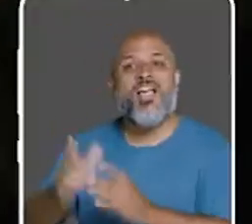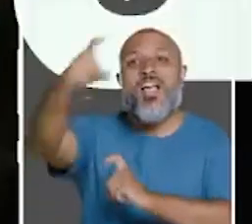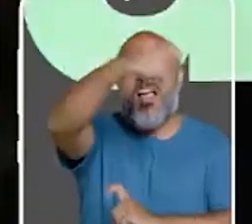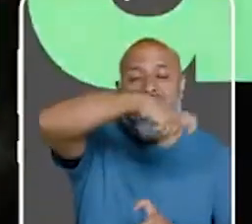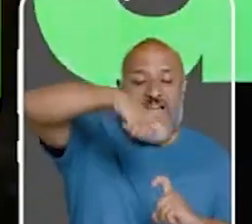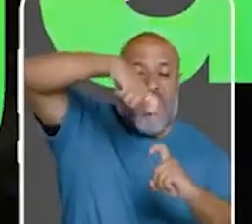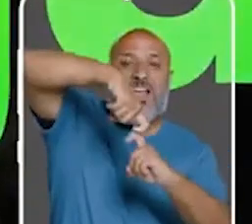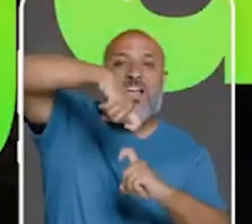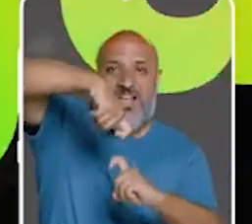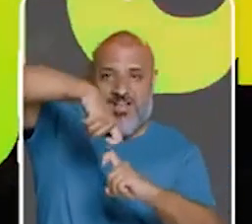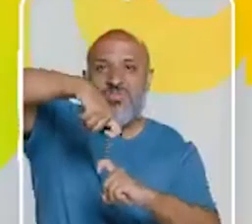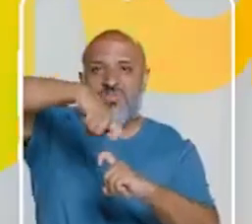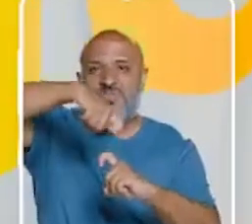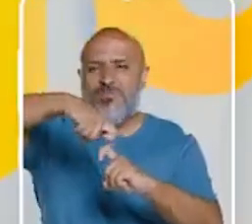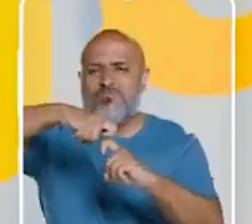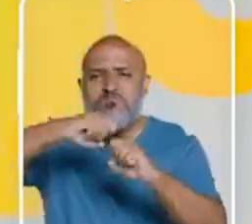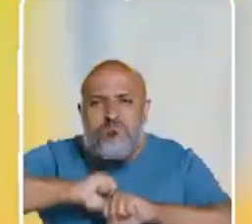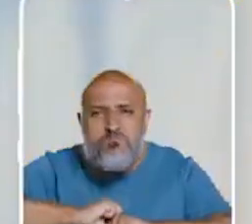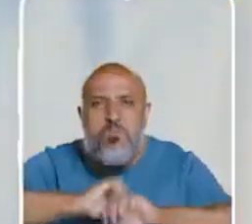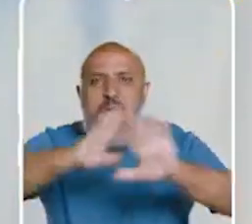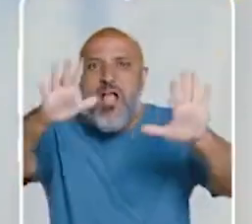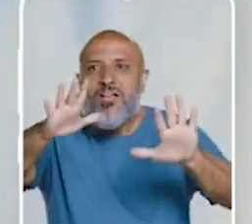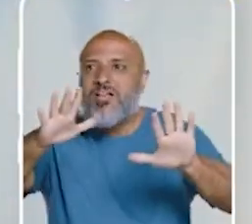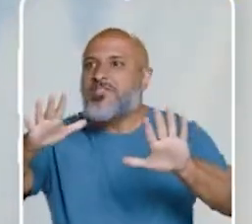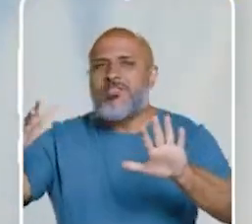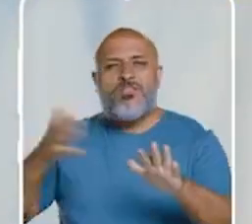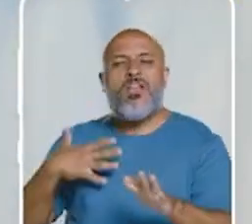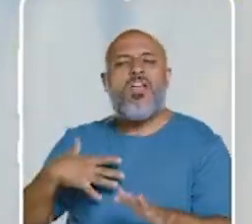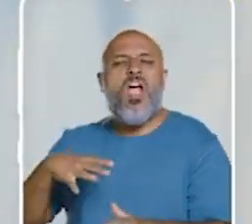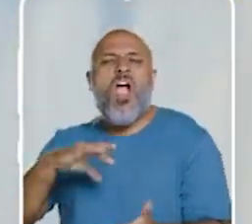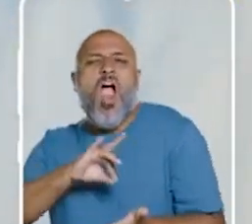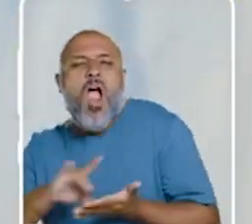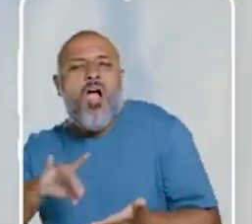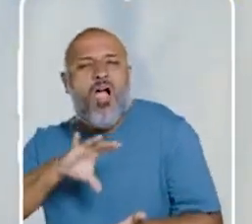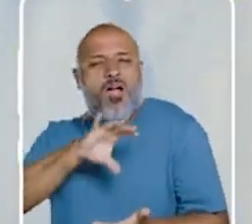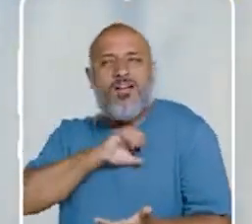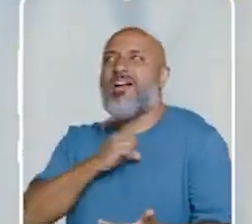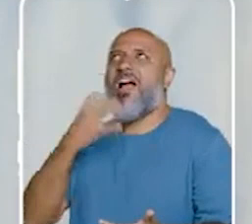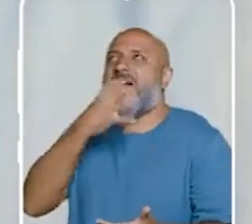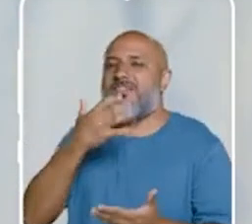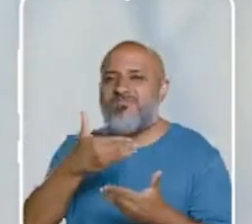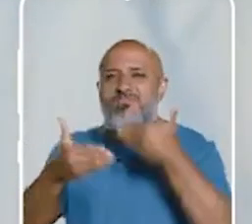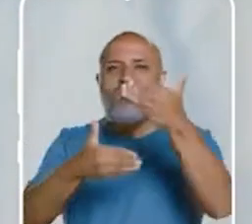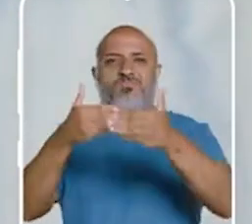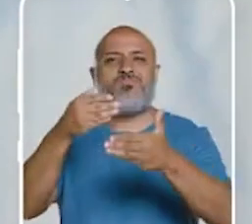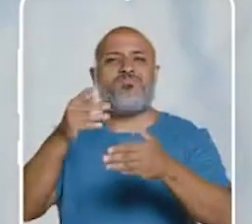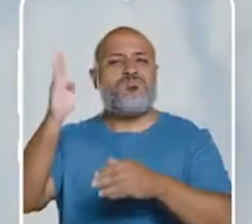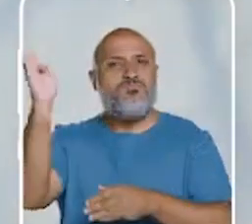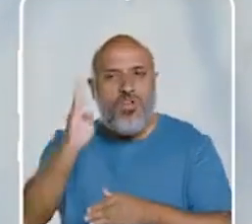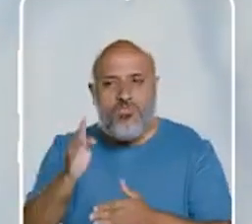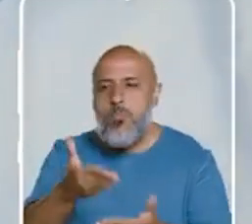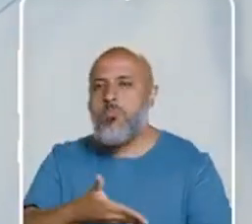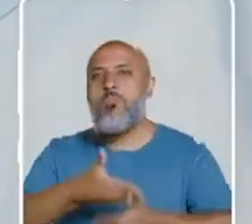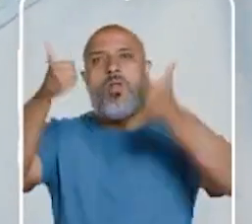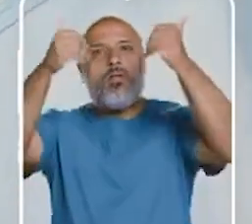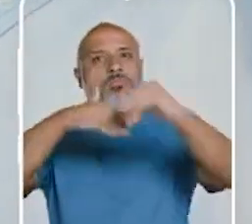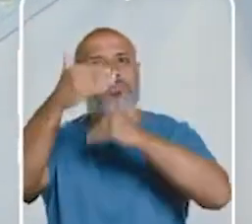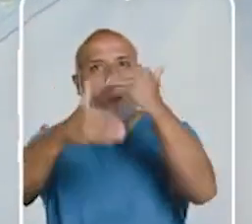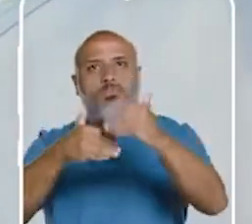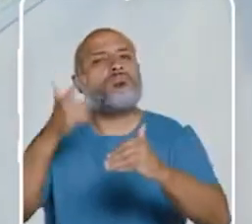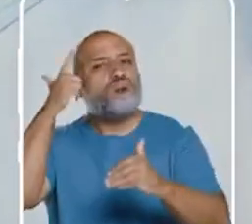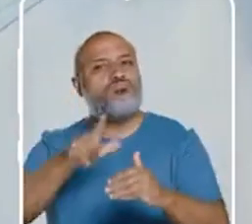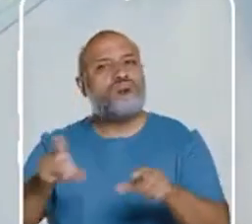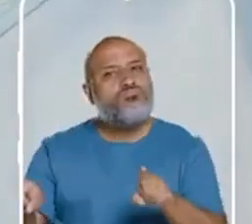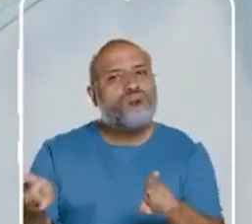em Aracaju. Essa polarização em ódios e paixões só faz levar o Brasil para a tragédia. Eu quero ser o candidato